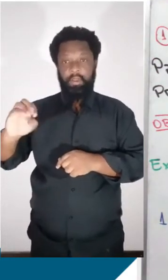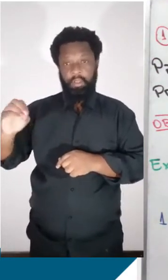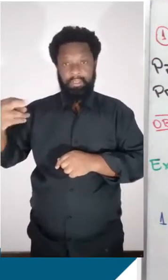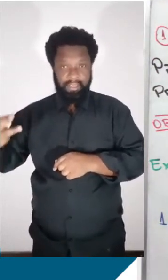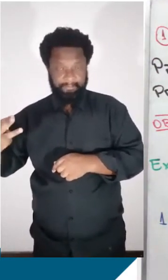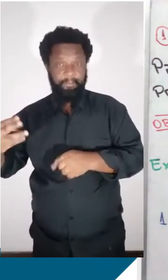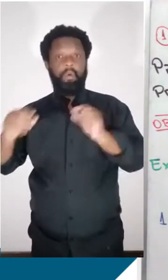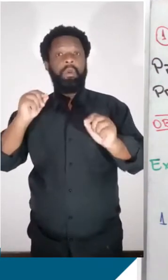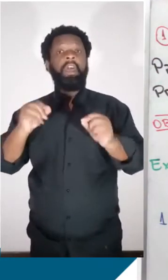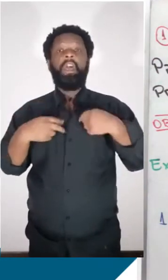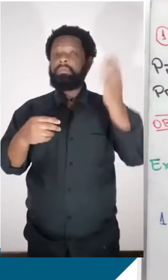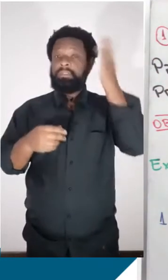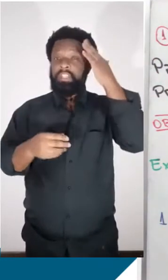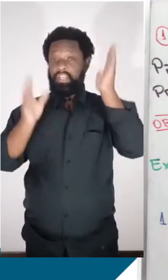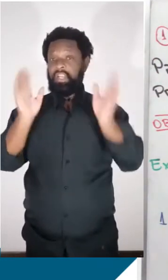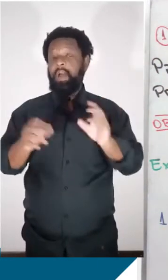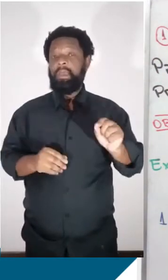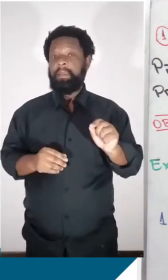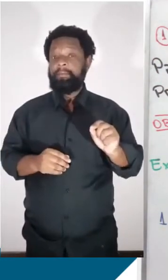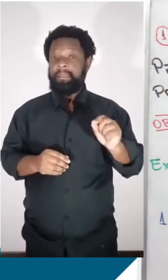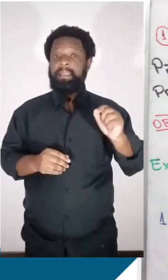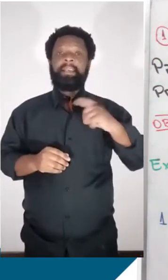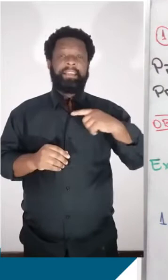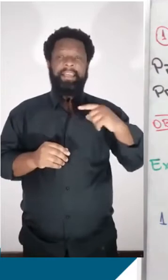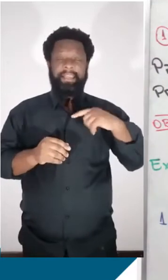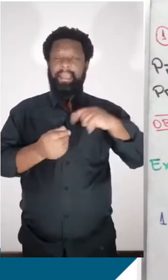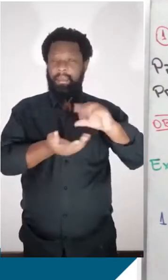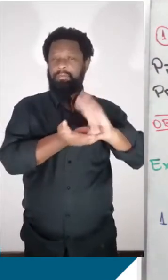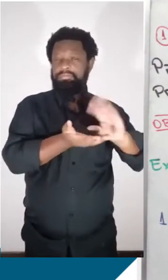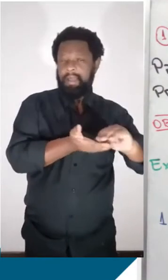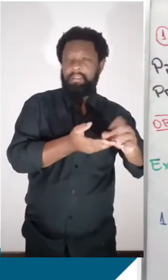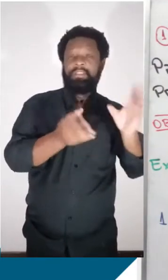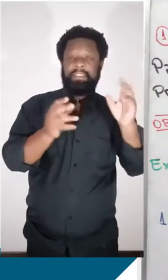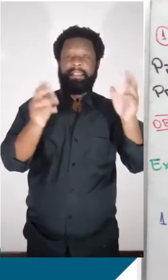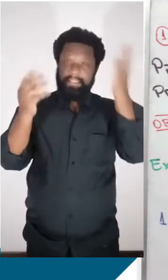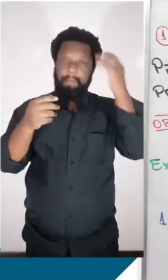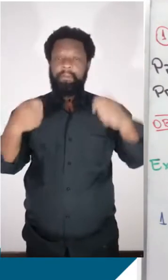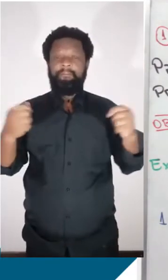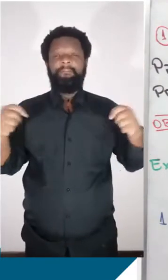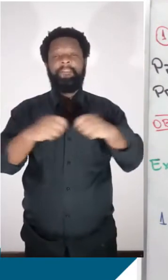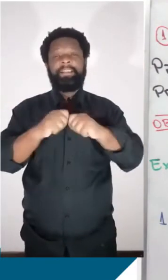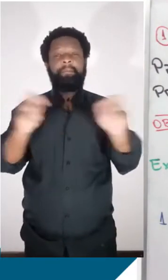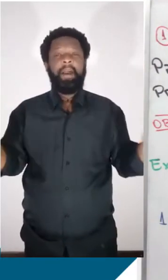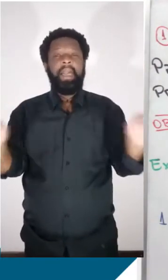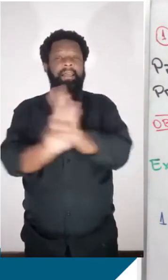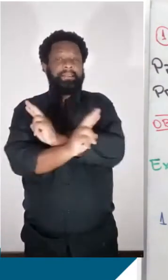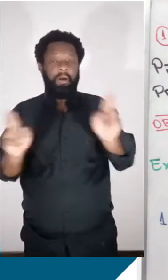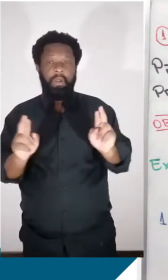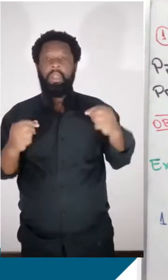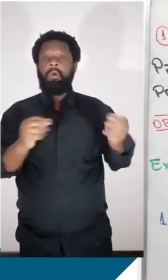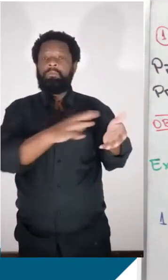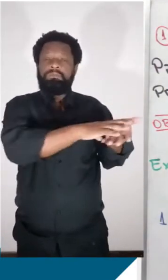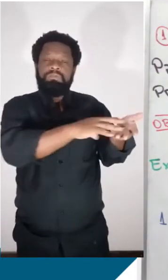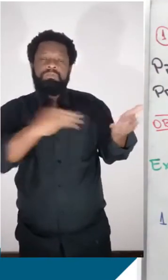Na2SiO3. É o seguinte, eu já sei, por esse aqui ser o dado, esse aqui ser a pergunta, eu já sei que eu vou ter que relacionar eles. Então,